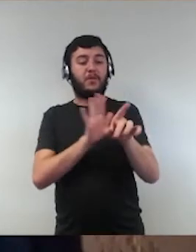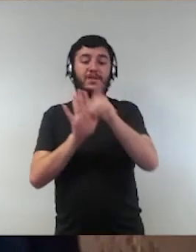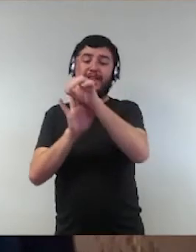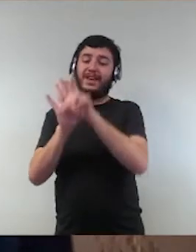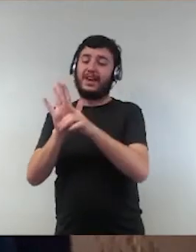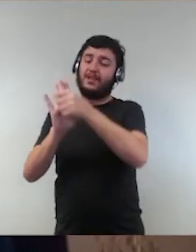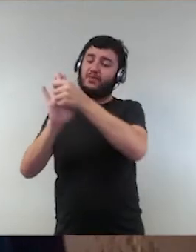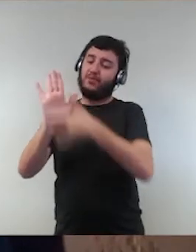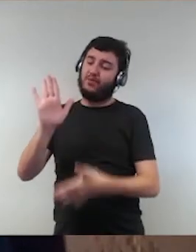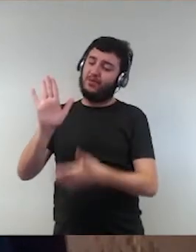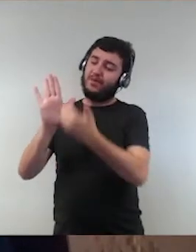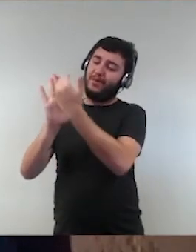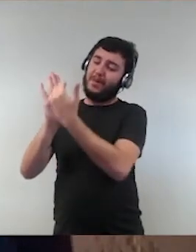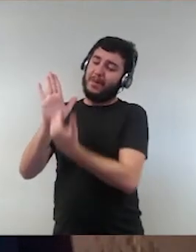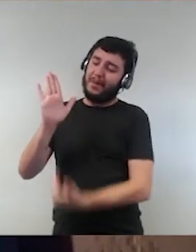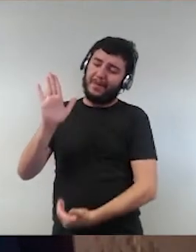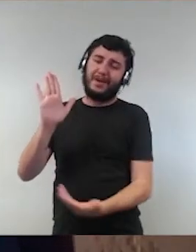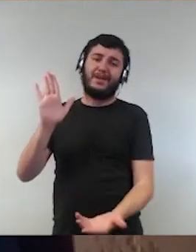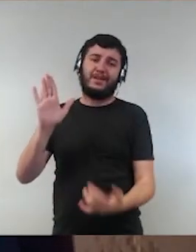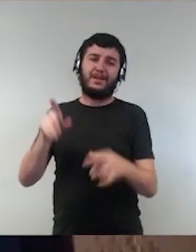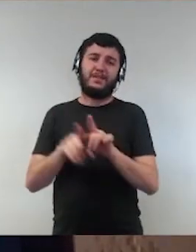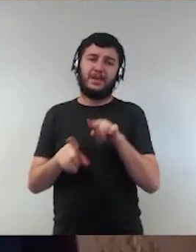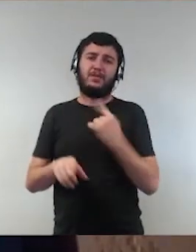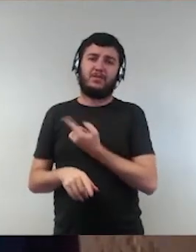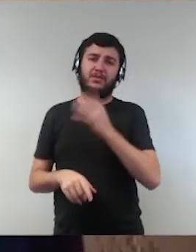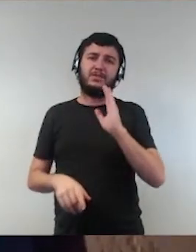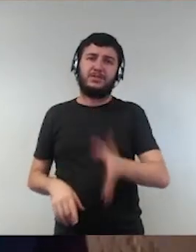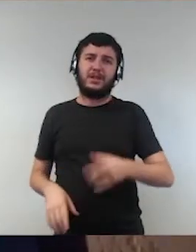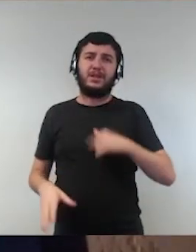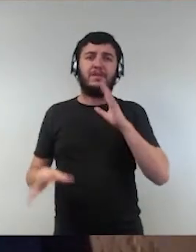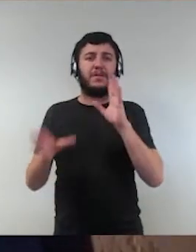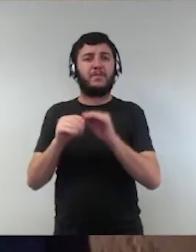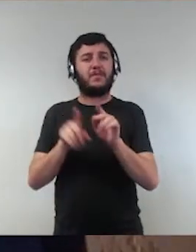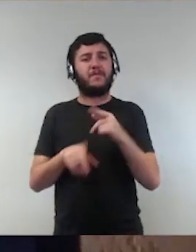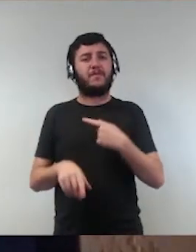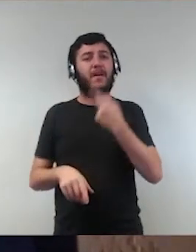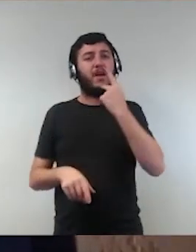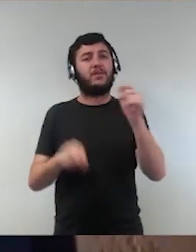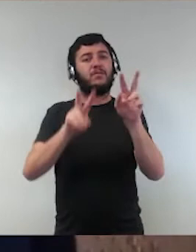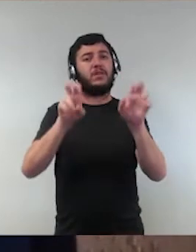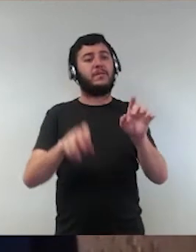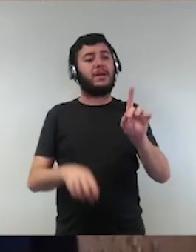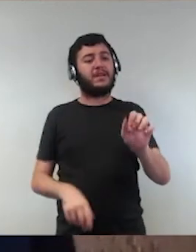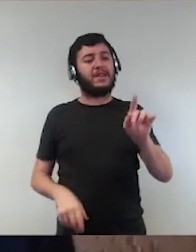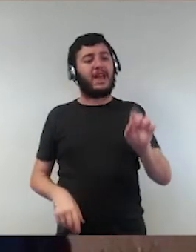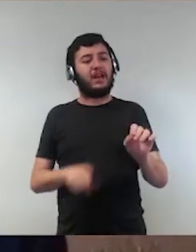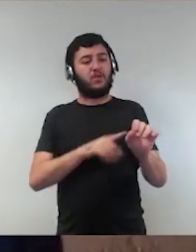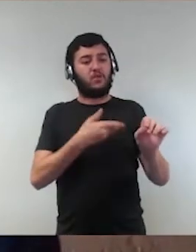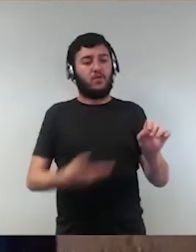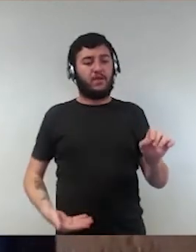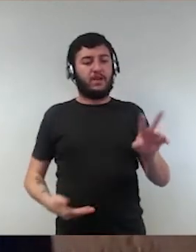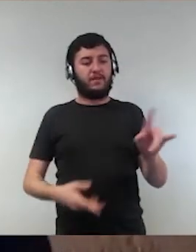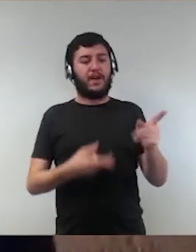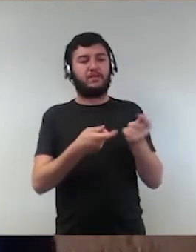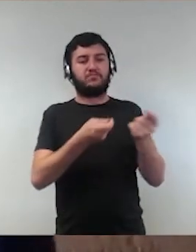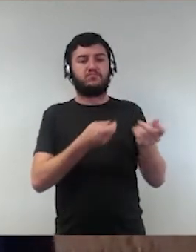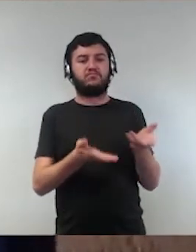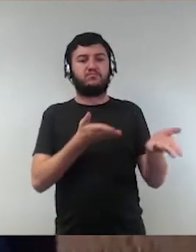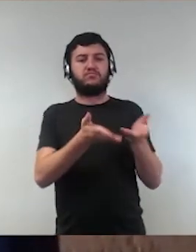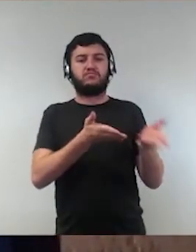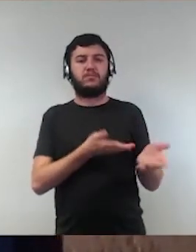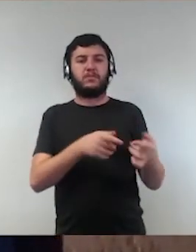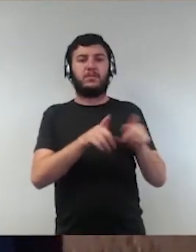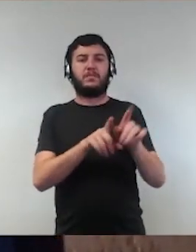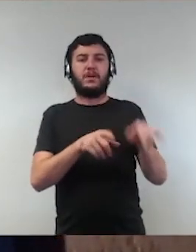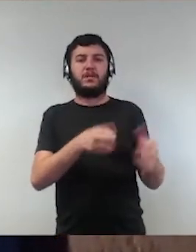de considerar que, ao mencionar dados tratados pela administração pública, o decreto simplesmente de